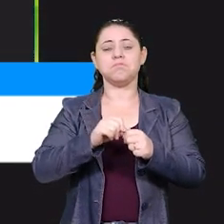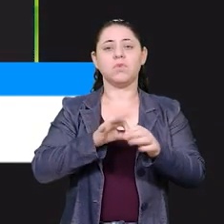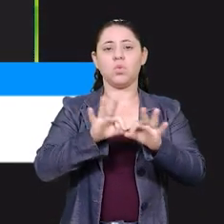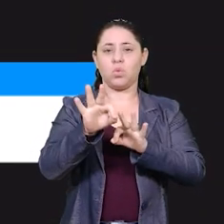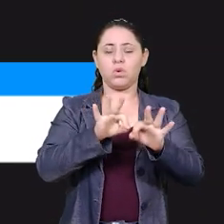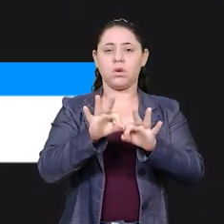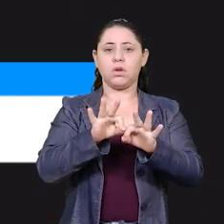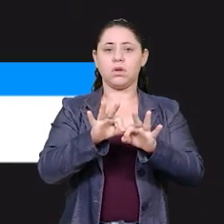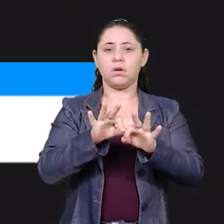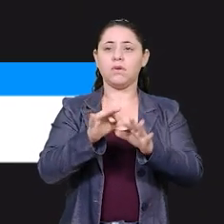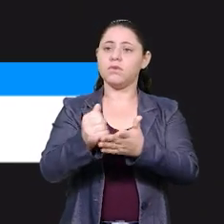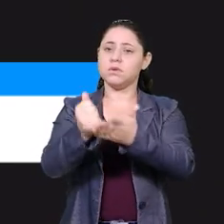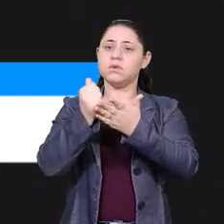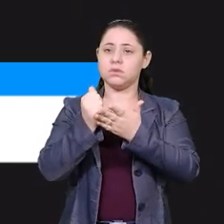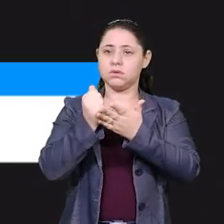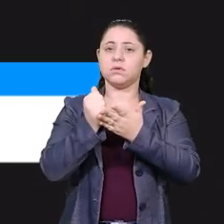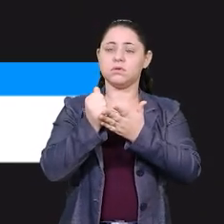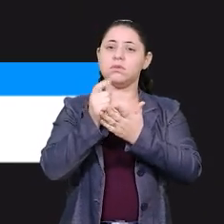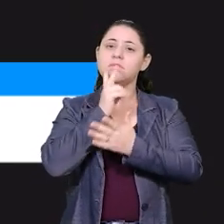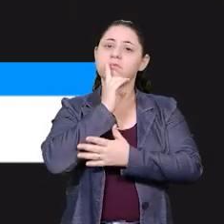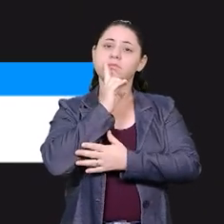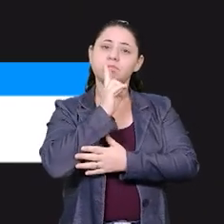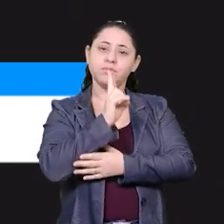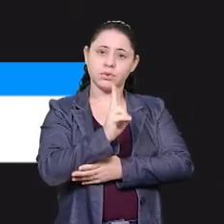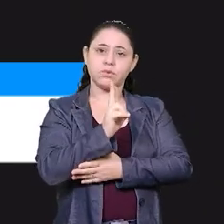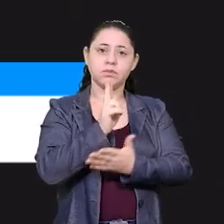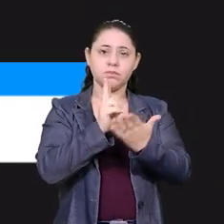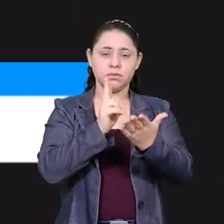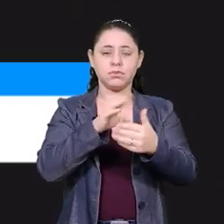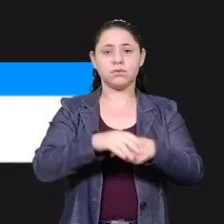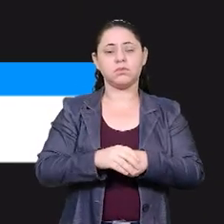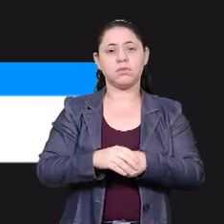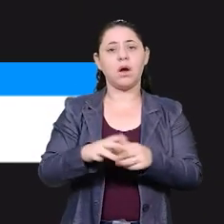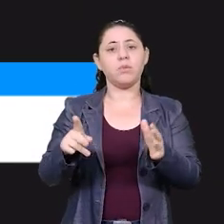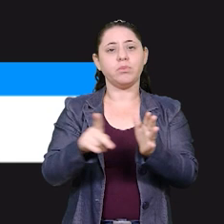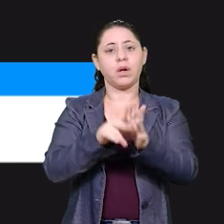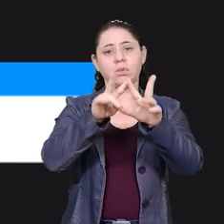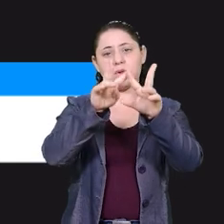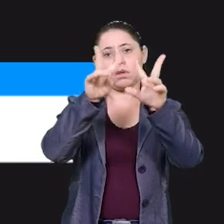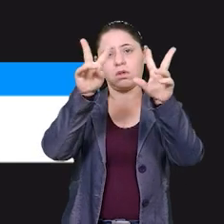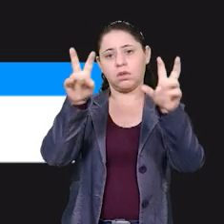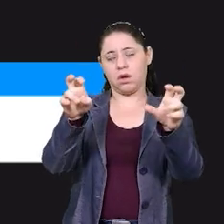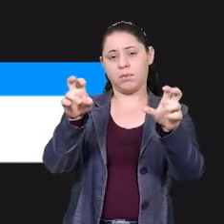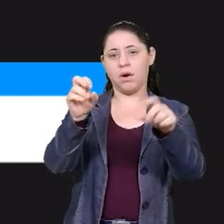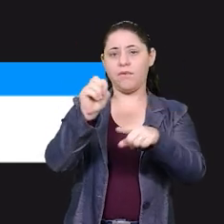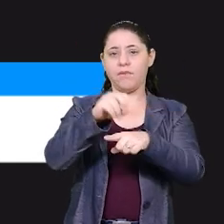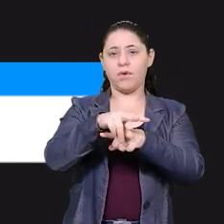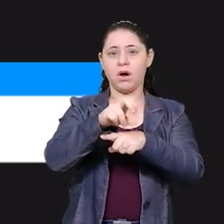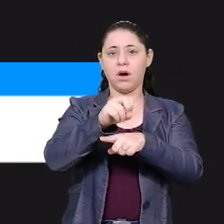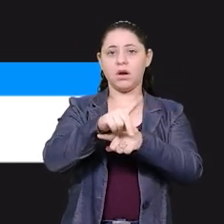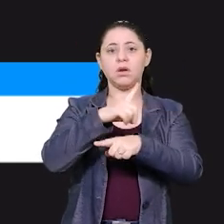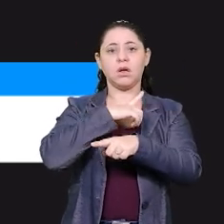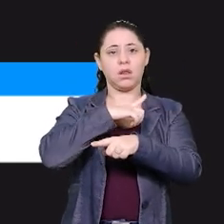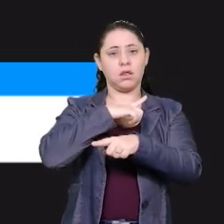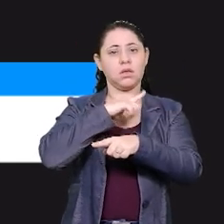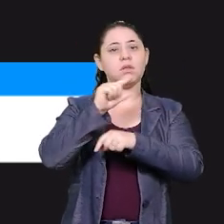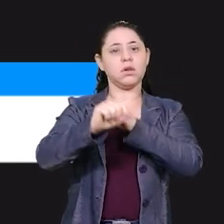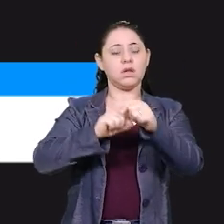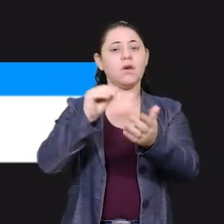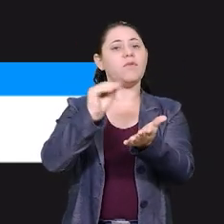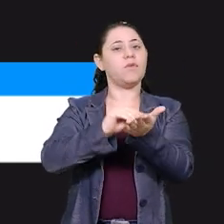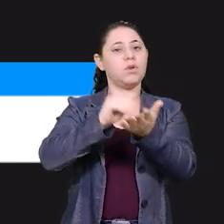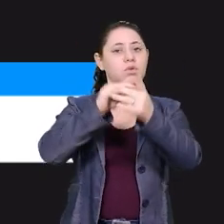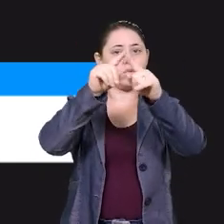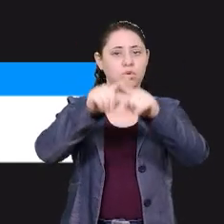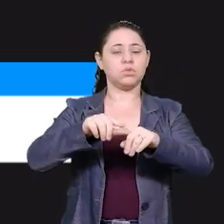vou tomar as devidas providências e te trarei né uma resposta sobre essas